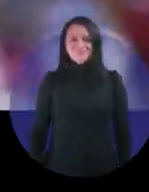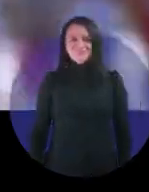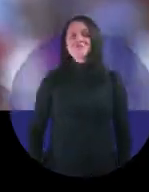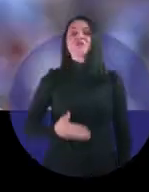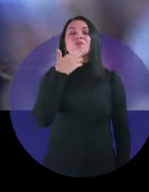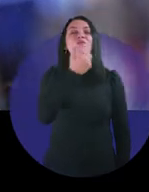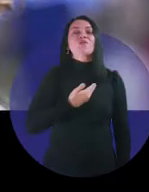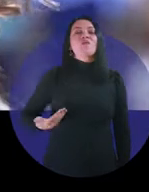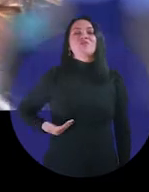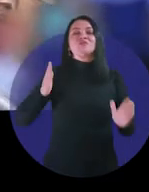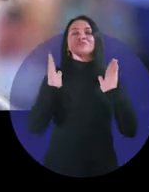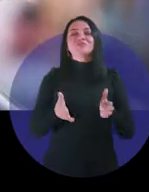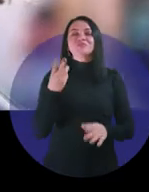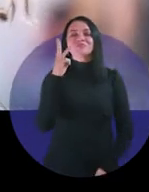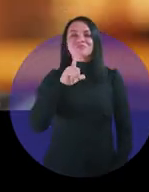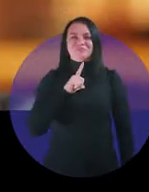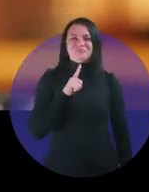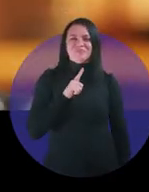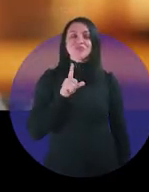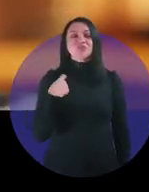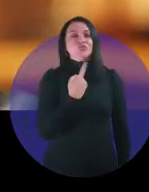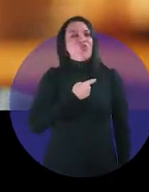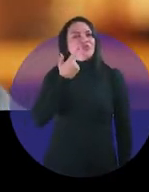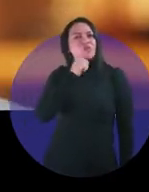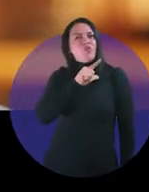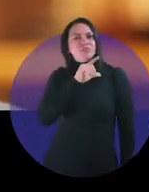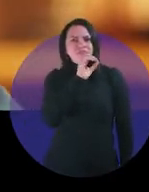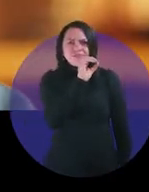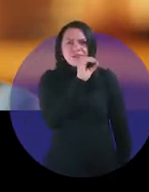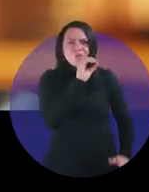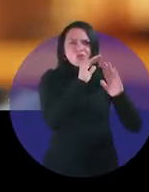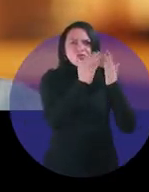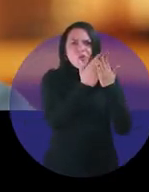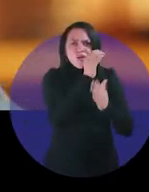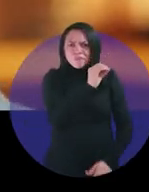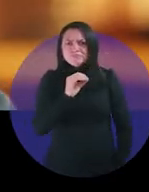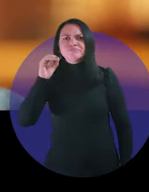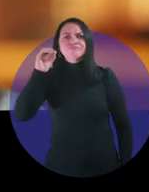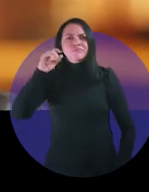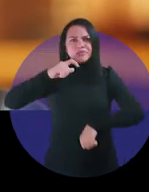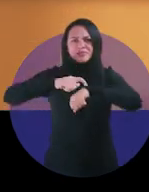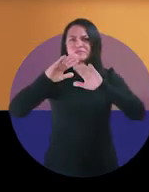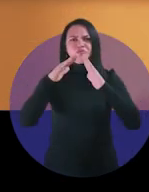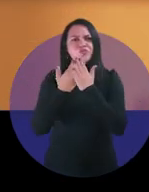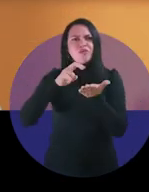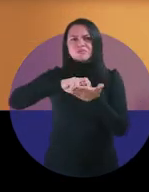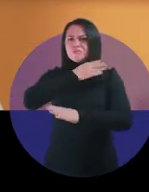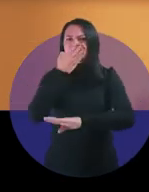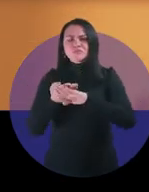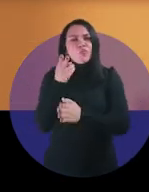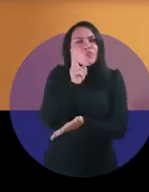O melhor governador que esse Estado já teve. Mas nós conseguimos sair de zero escola em tempo integral para 100 escolas em tempo integral. Nós criamos